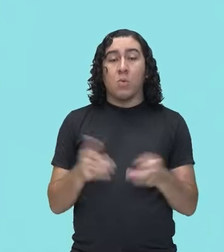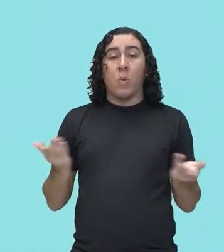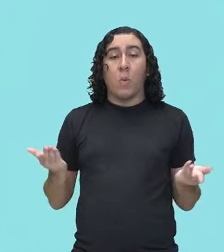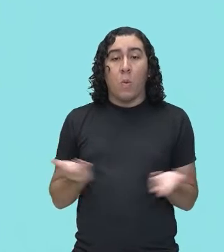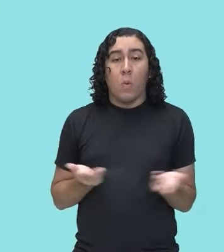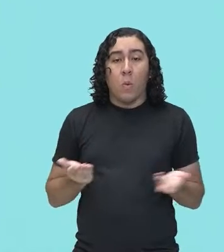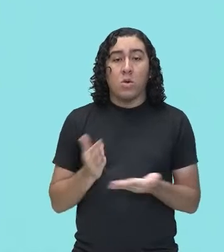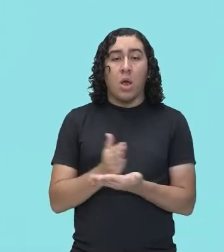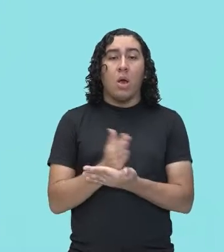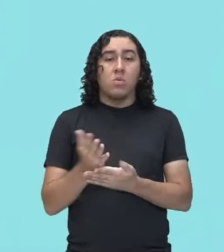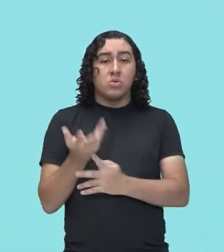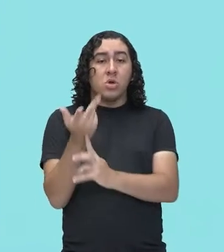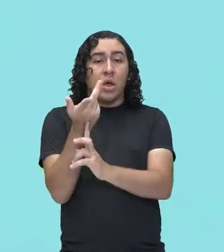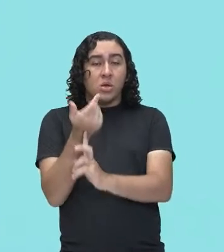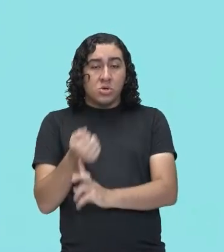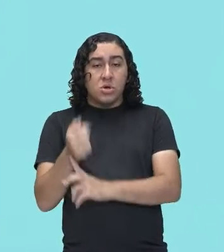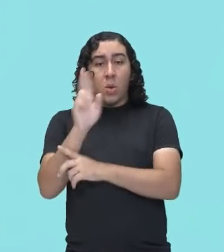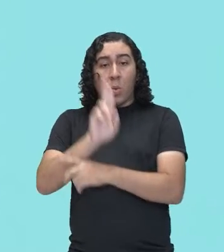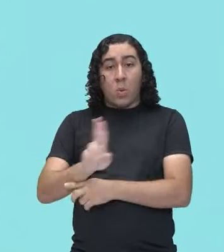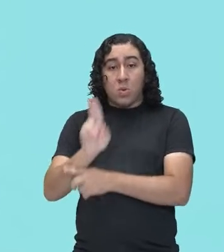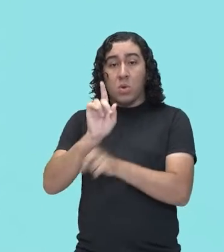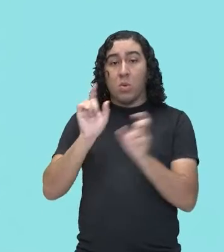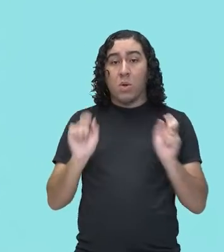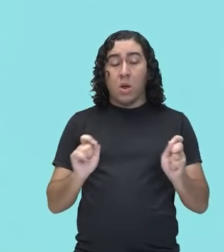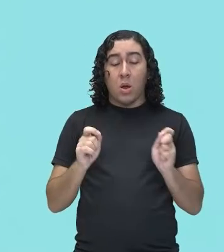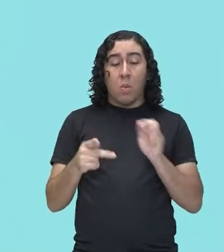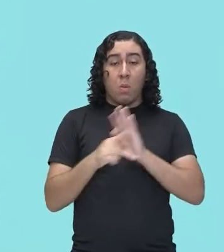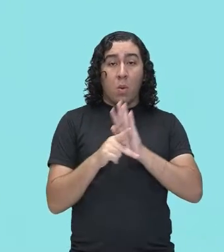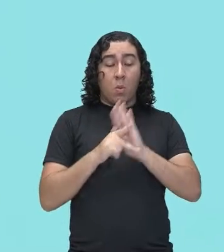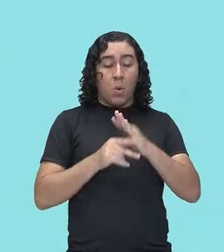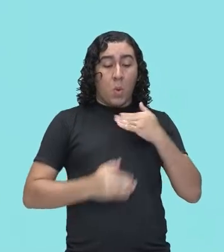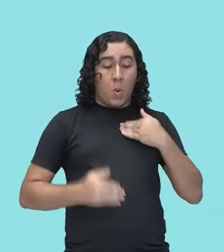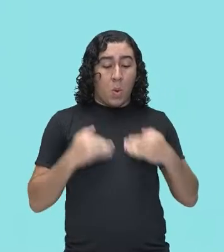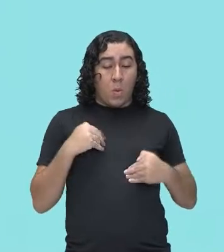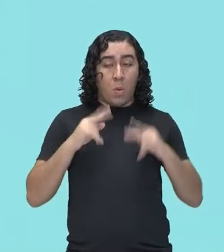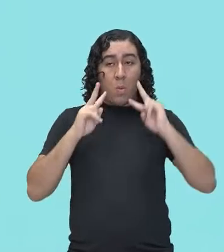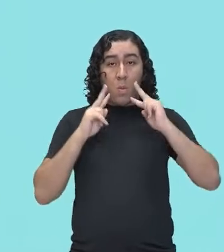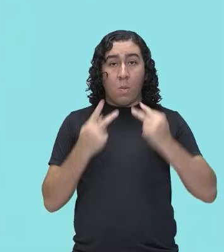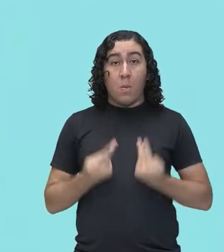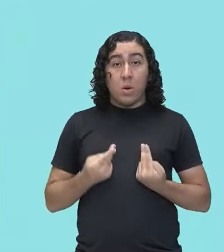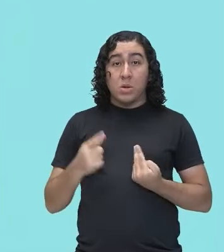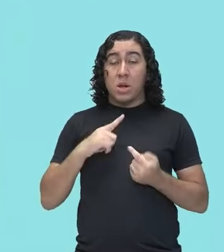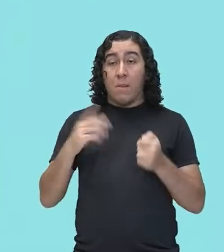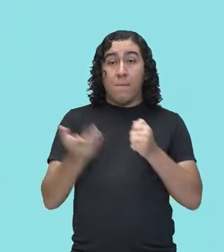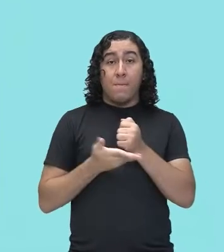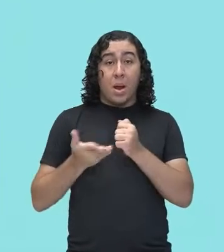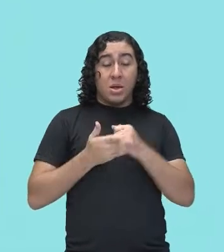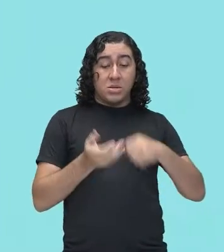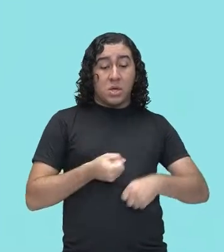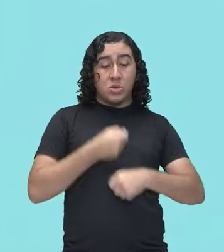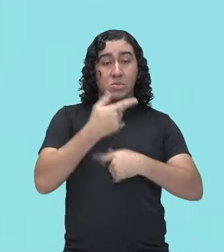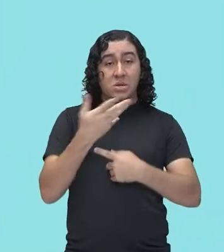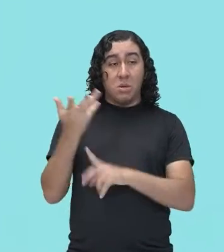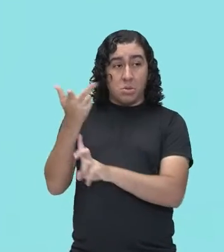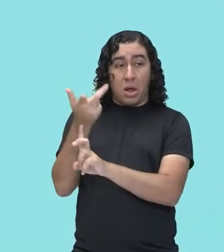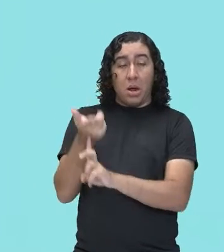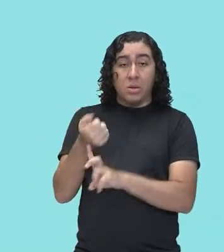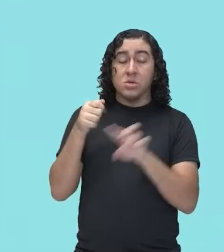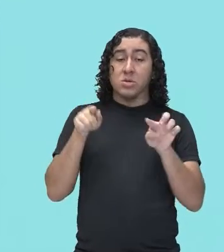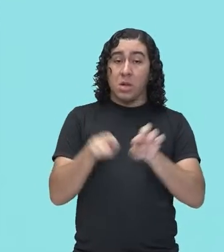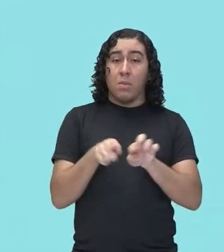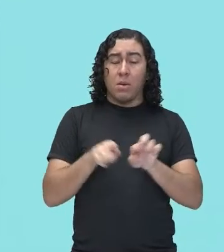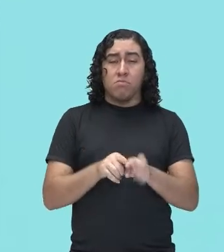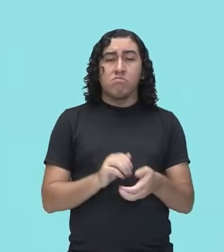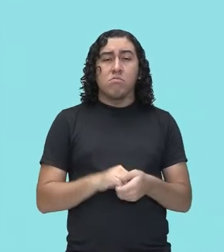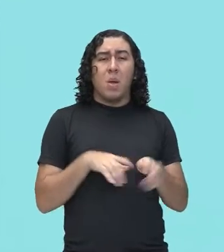alguns artistas ele utiliza o próprio corpo humano como suporte da arte. E na